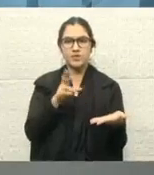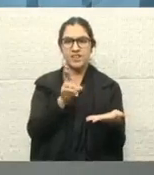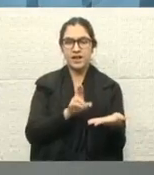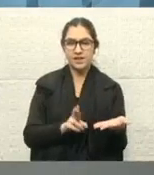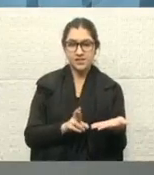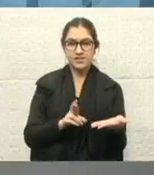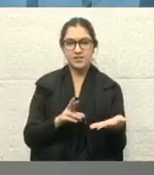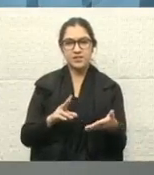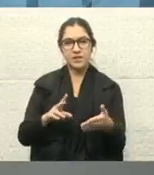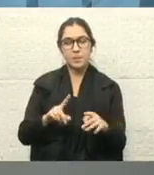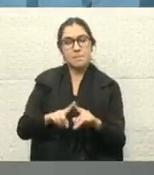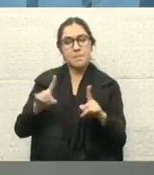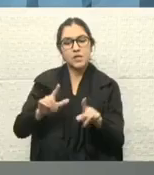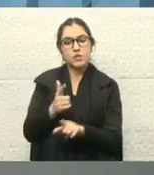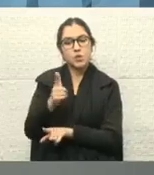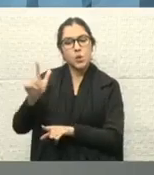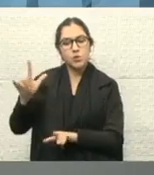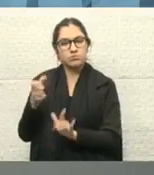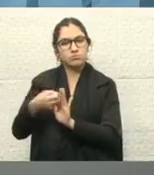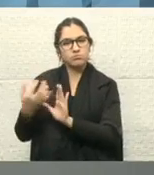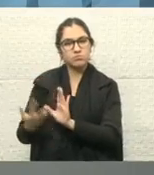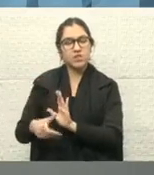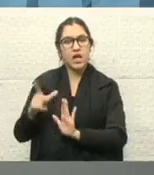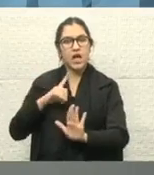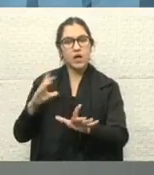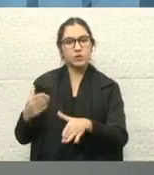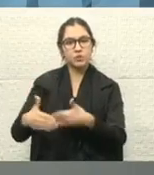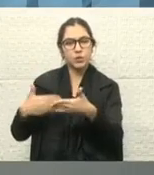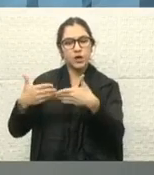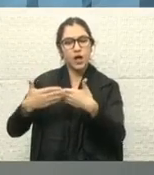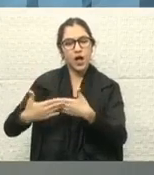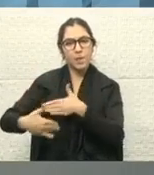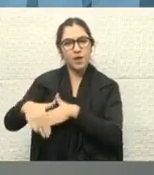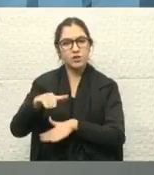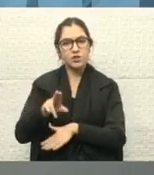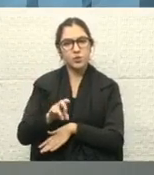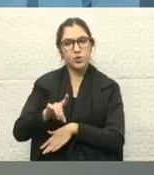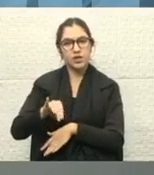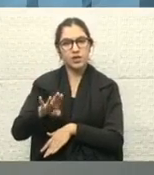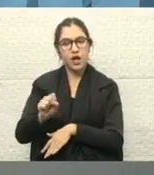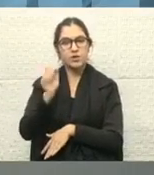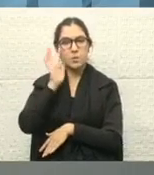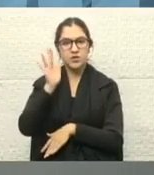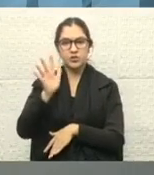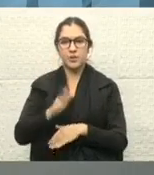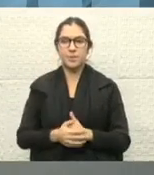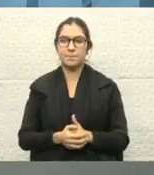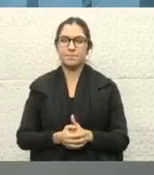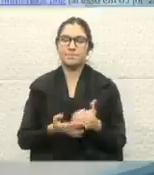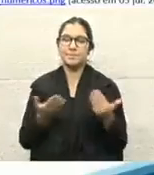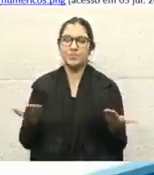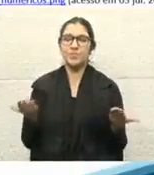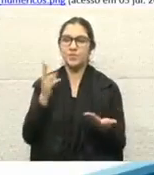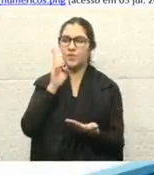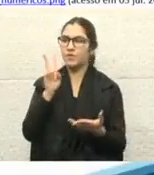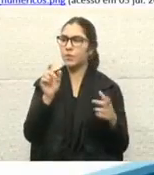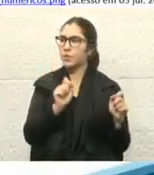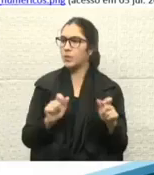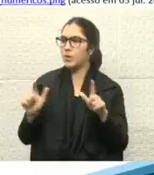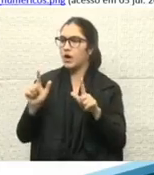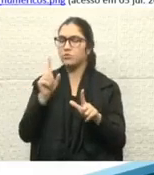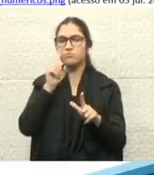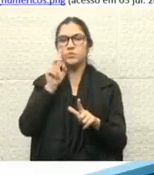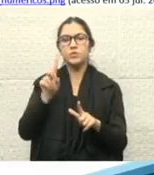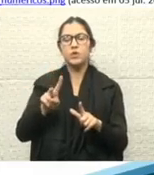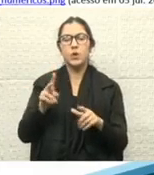reais, mais outros elementos que são construídos a partir dessa unidade imaginária. Então, vamos ao quadro verificar